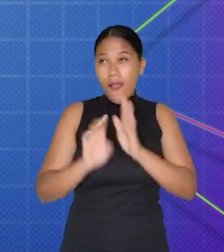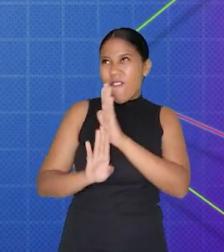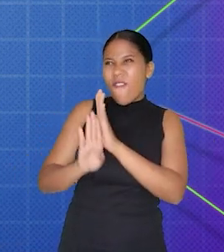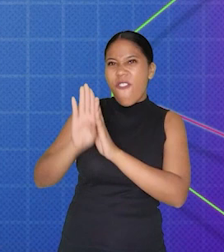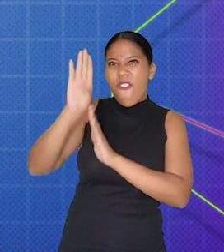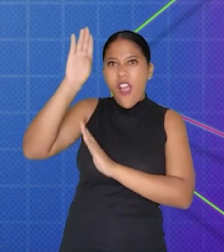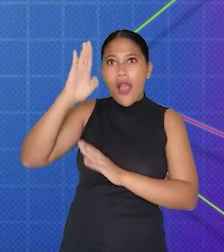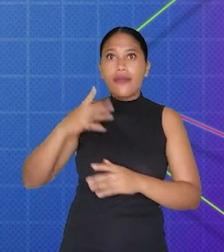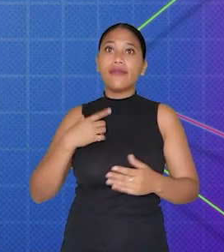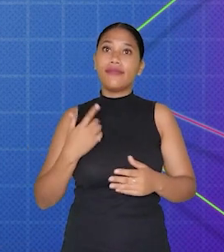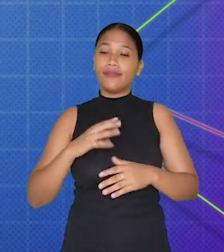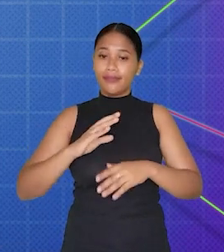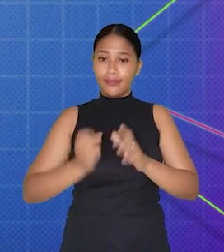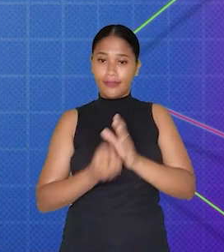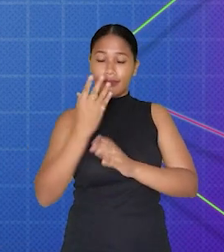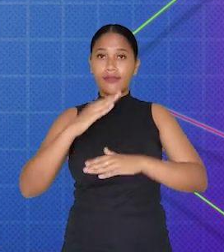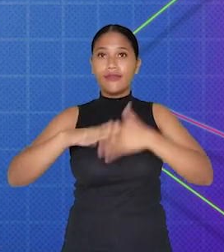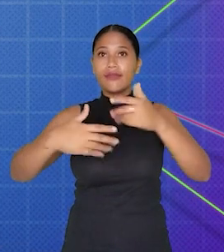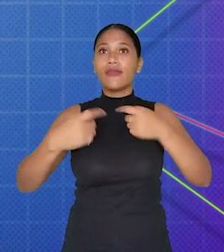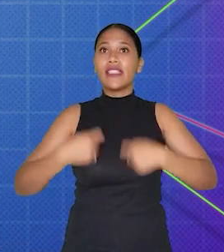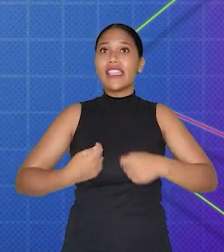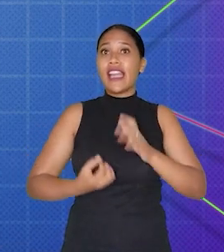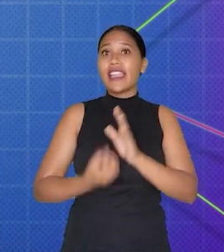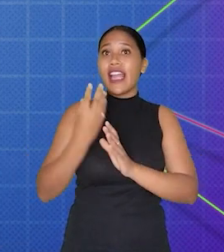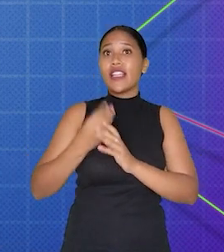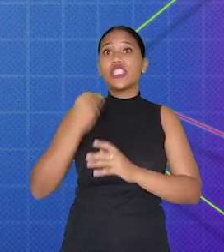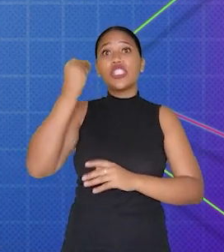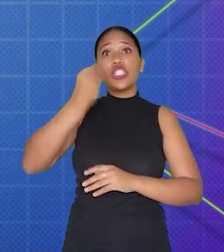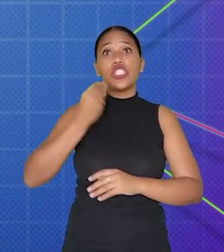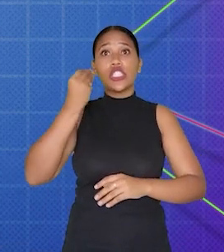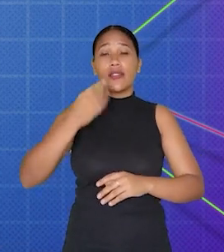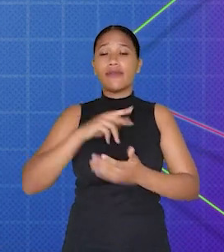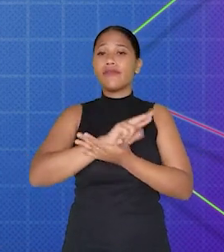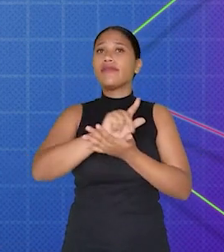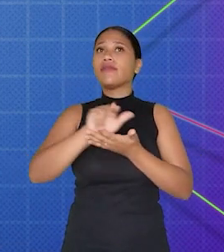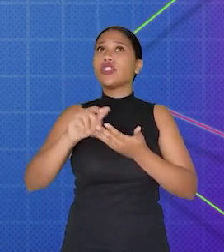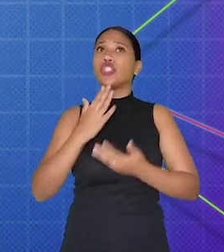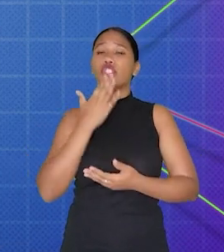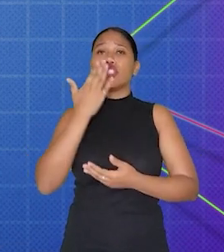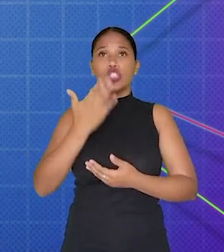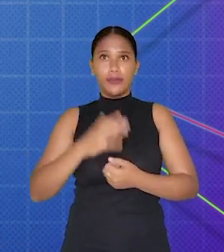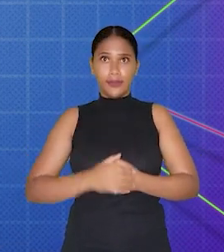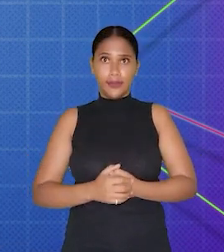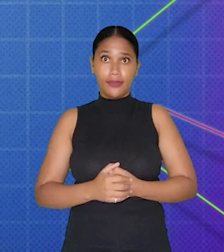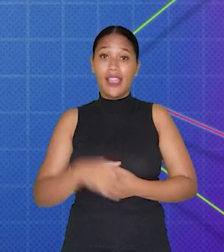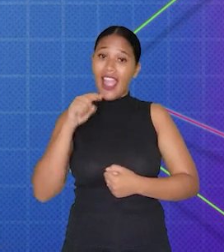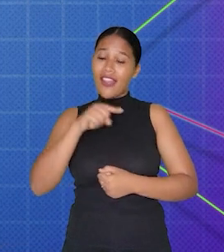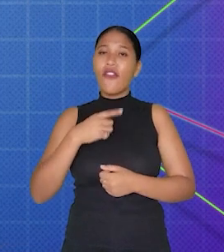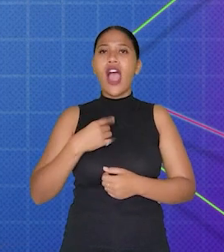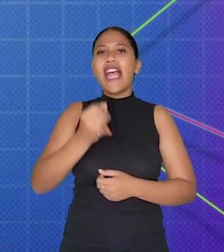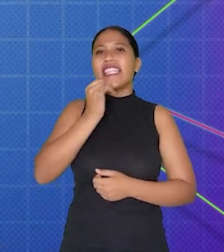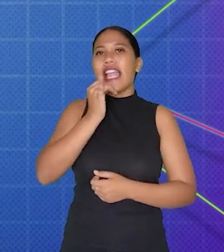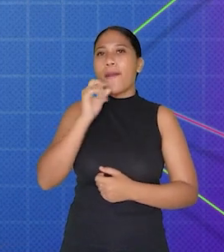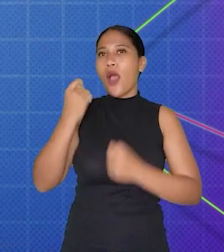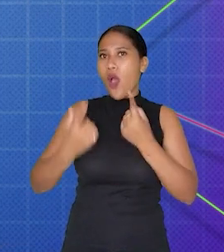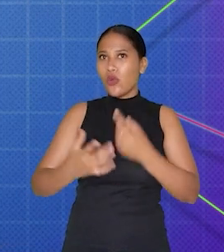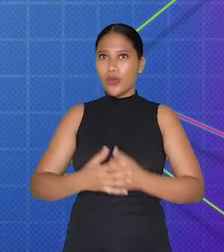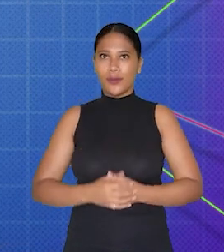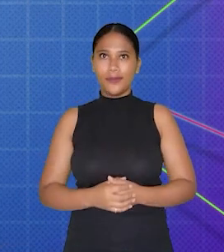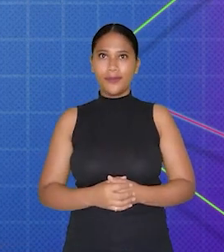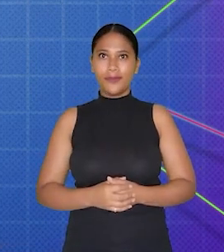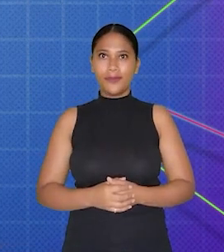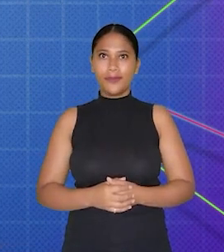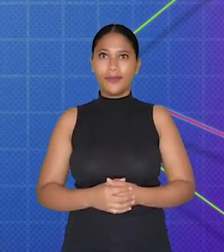manter os jogadores engajados e motivados, os desenvolvedores de jogos precisam criar experiências que ofereçam diferentes tipos de engajamento. E aqui vamos a